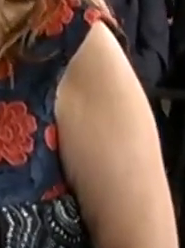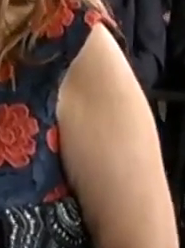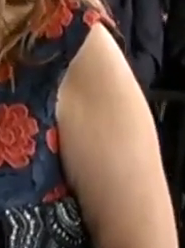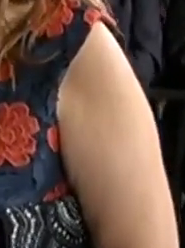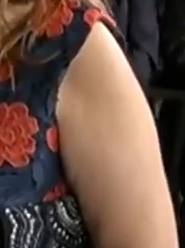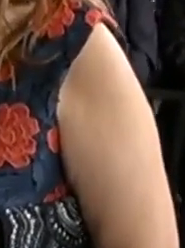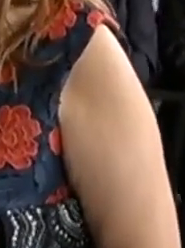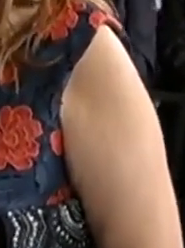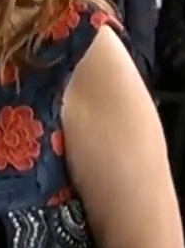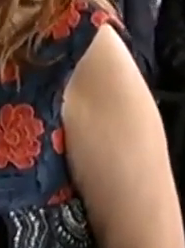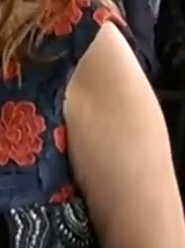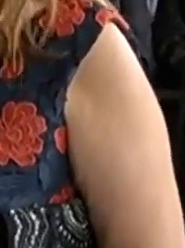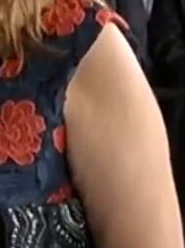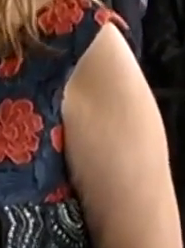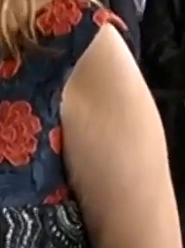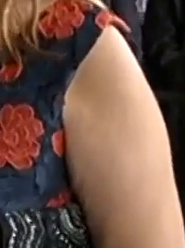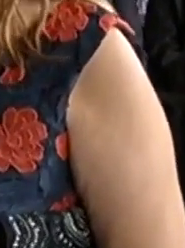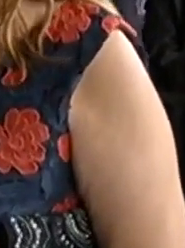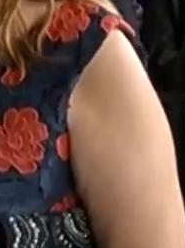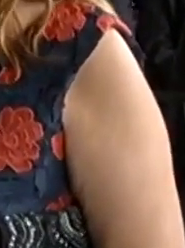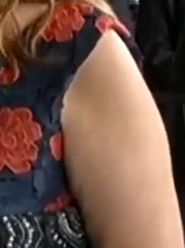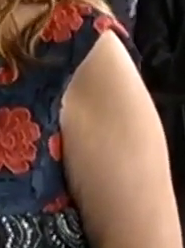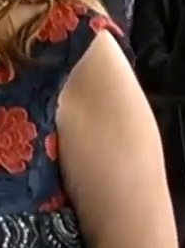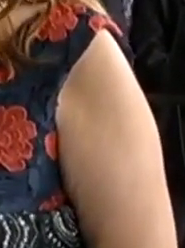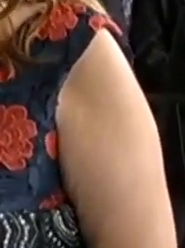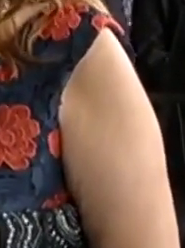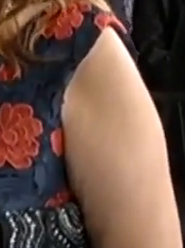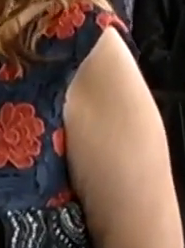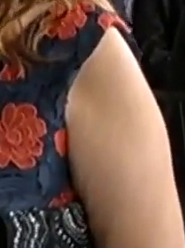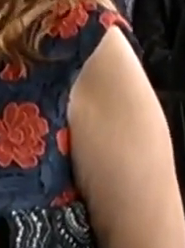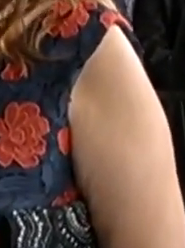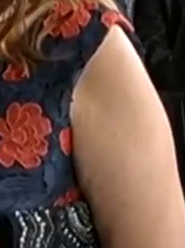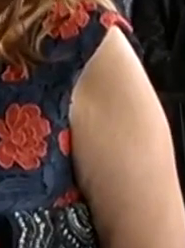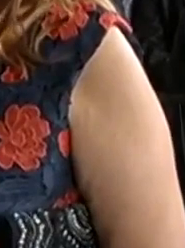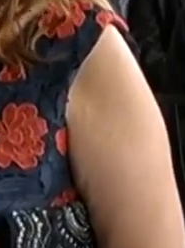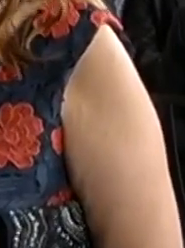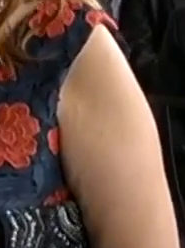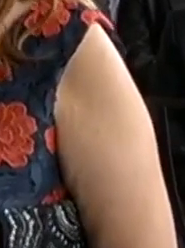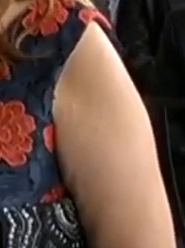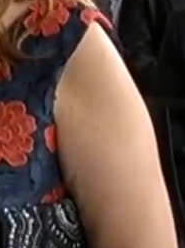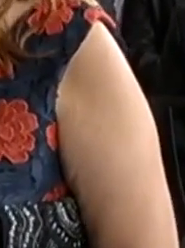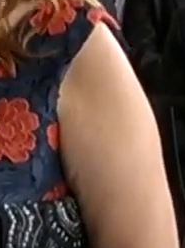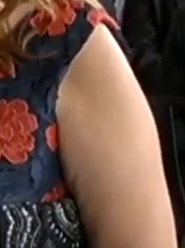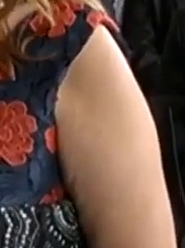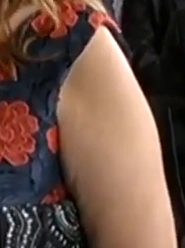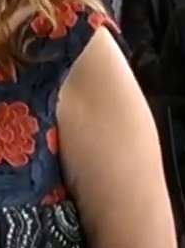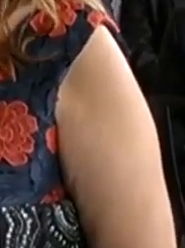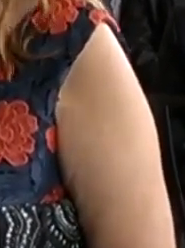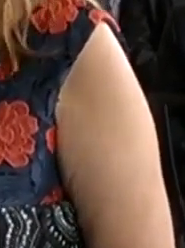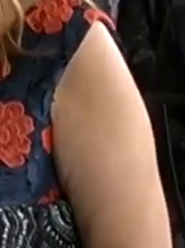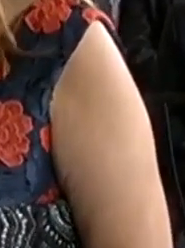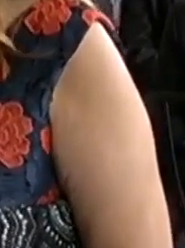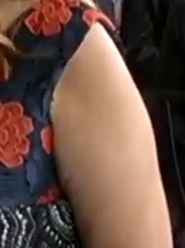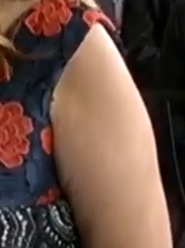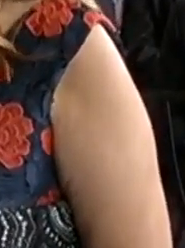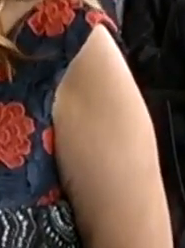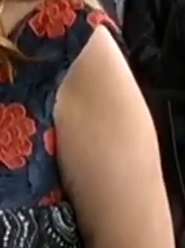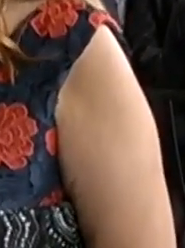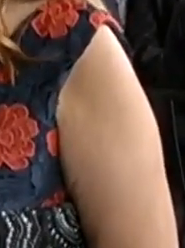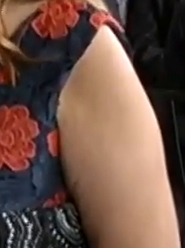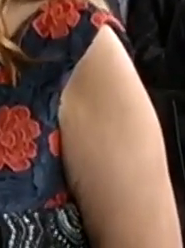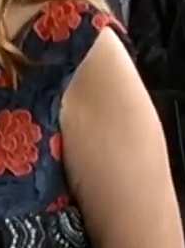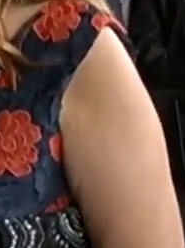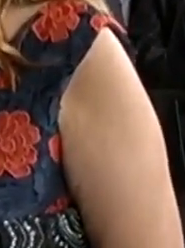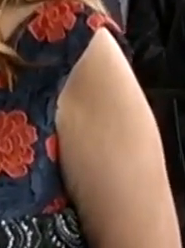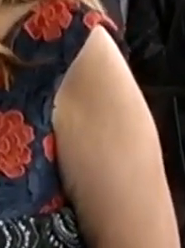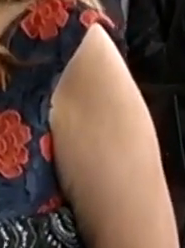de Minas. Primeiro mandato? É o primeiro mandato, meu primeiro mandato de vereadora, assim como primeiro mandato também, né, de presidente